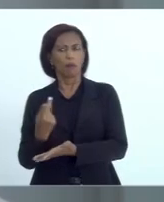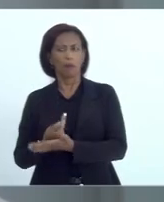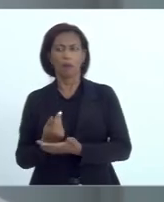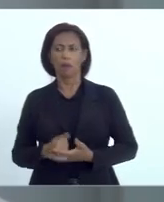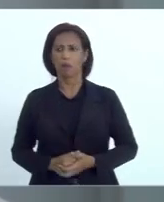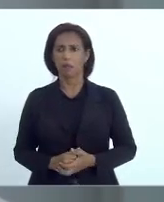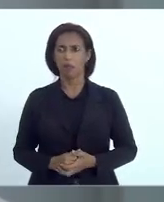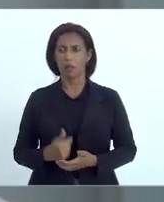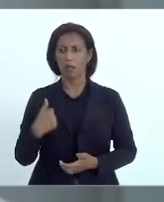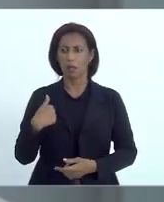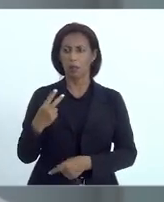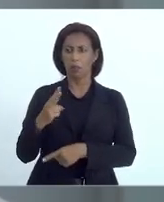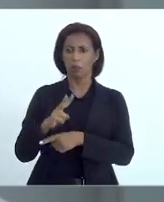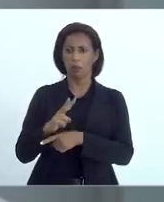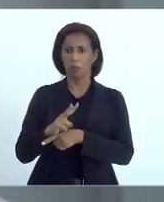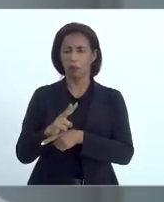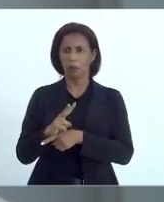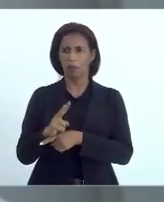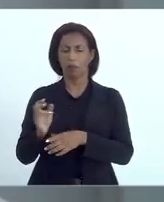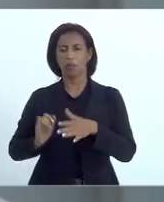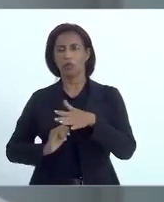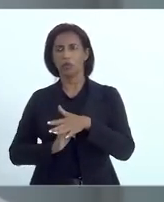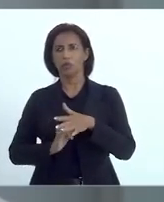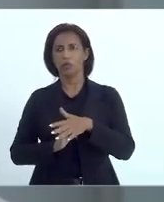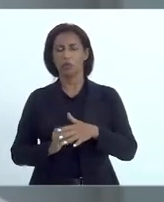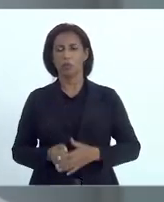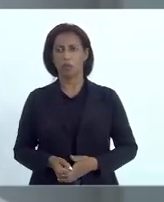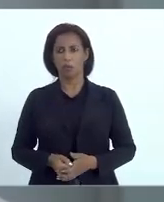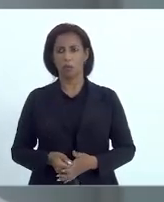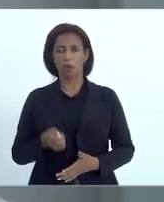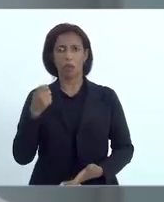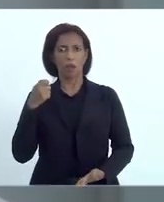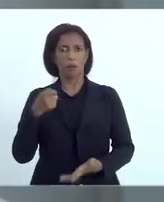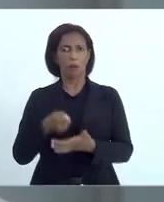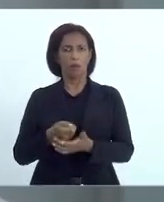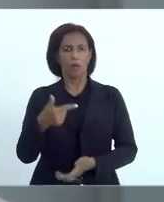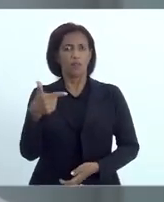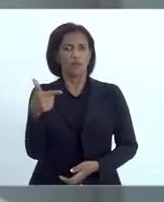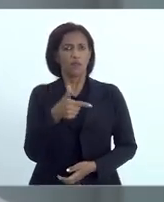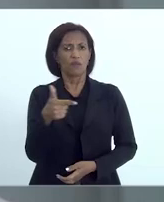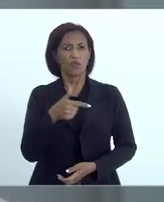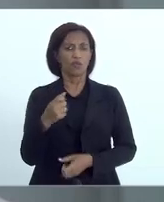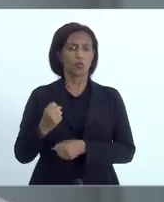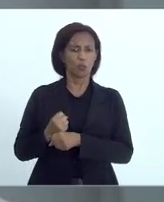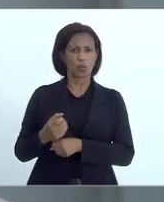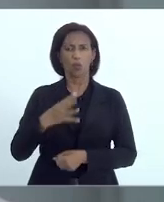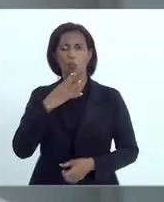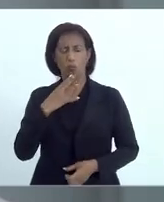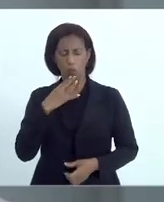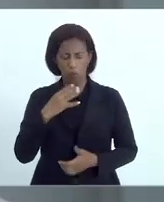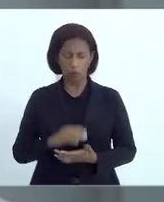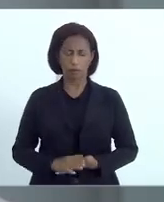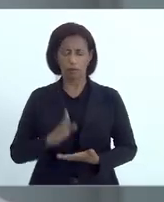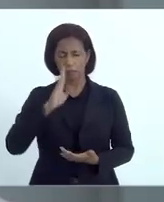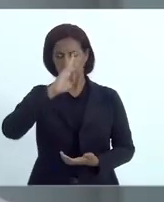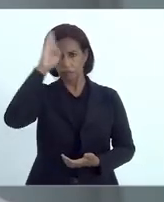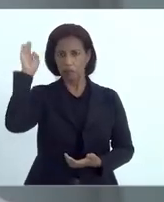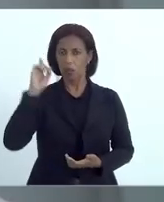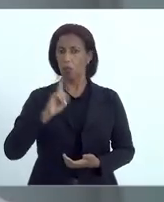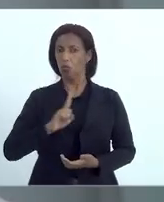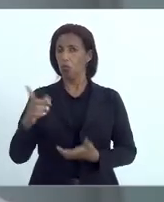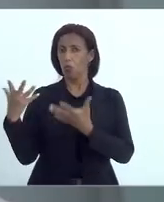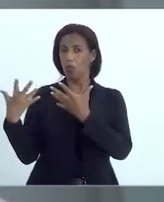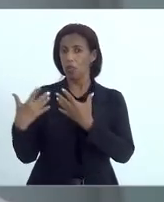porque eu prezo muito pela instituição Eu banquei 22 anos na Instituição conheço muito bombeiro eu